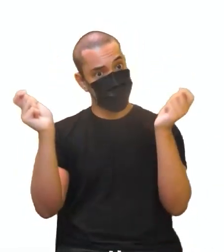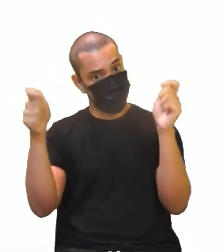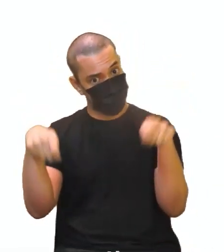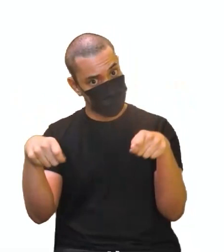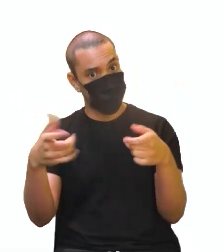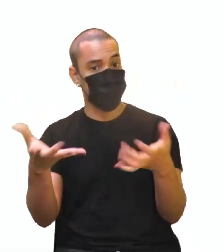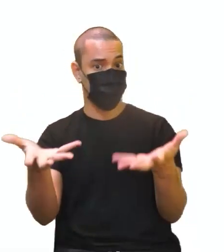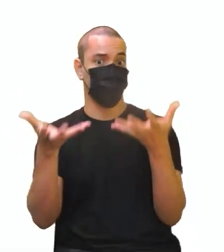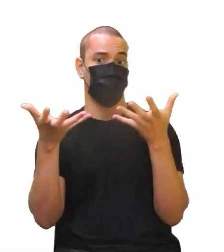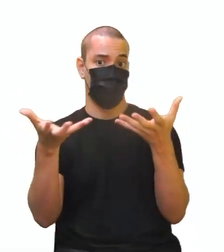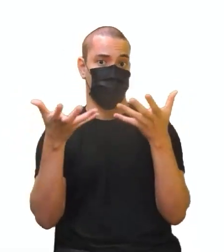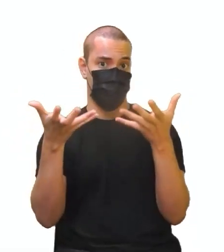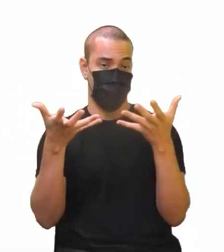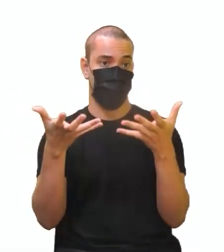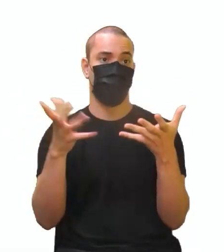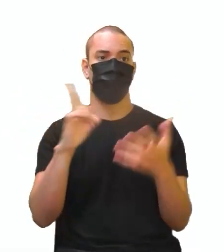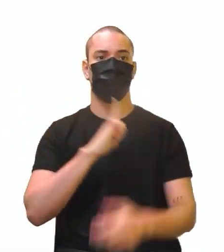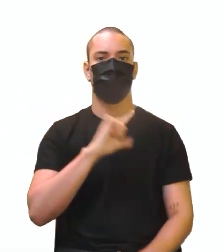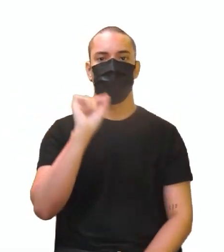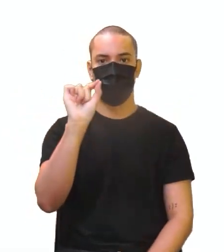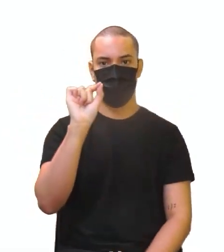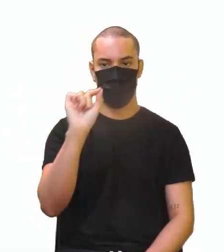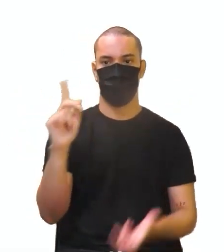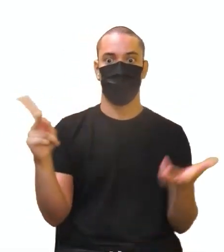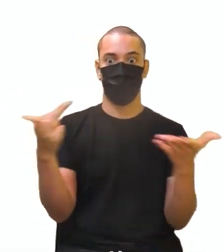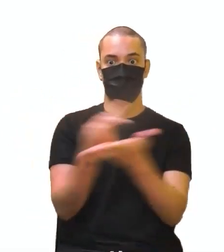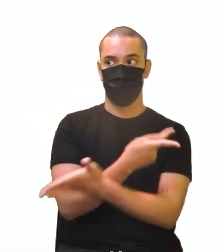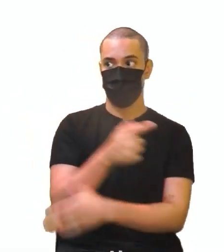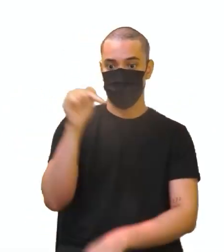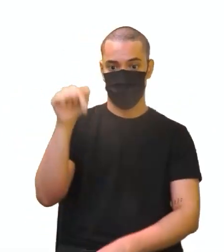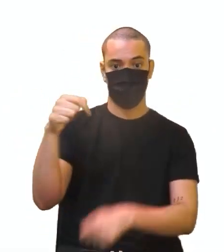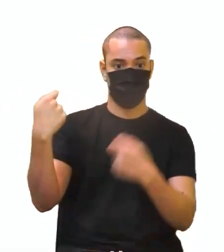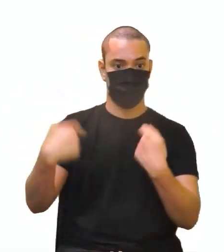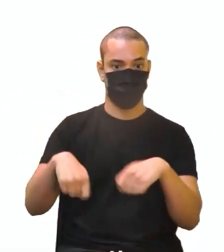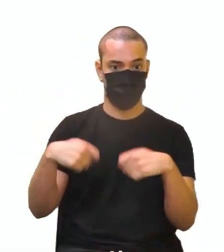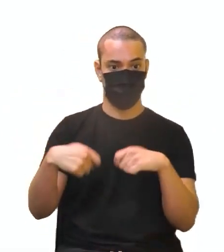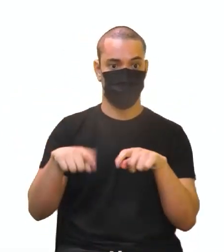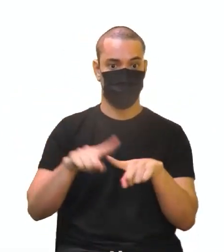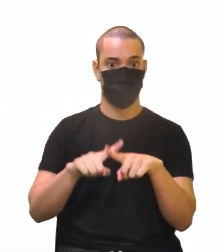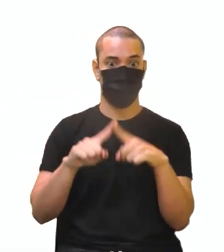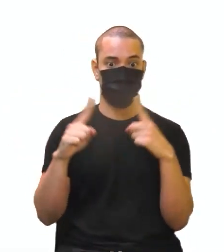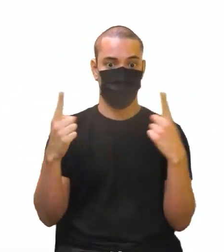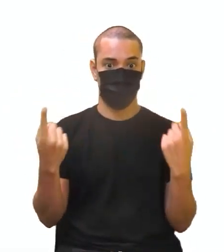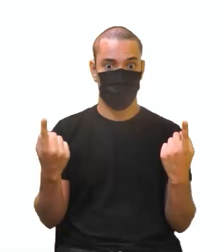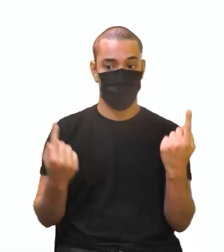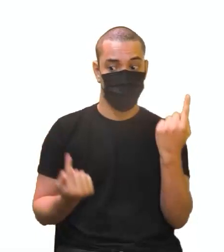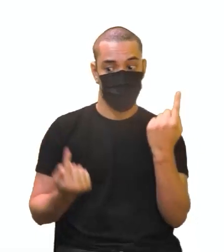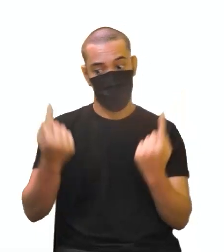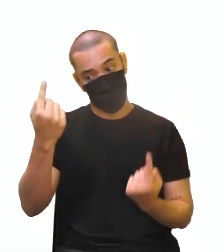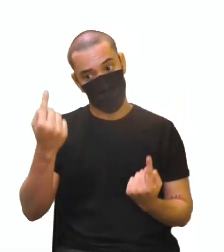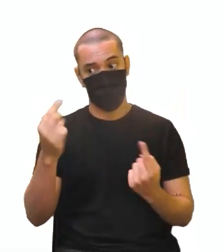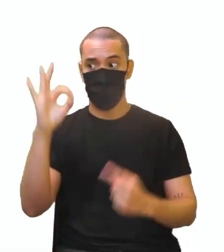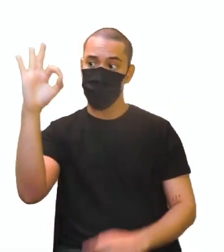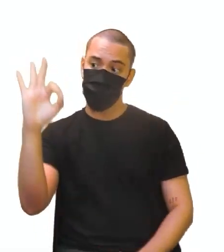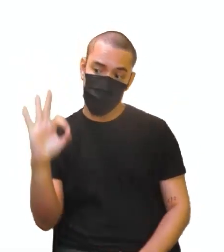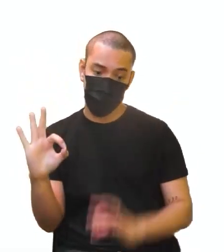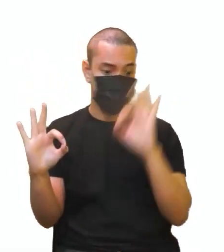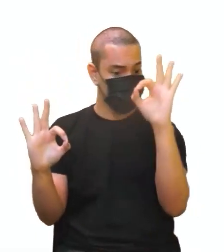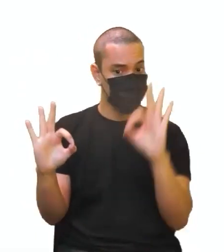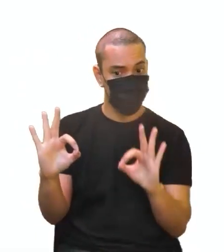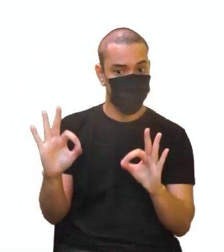quero, né, que uma determinada situação aconteça pela proporcionalidade